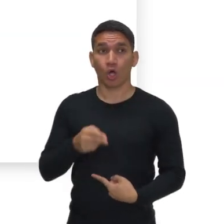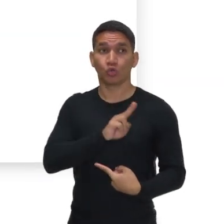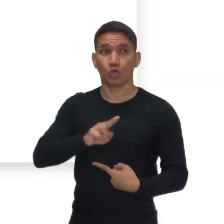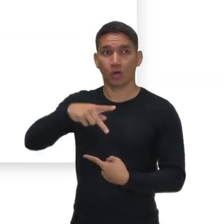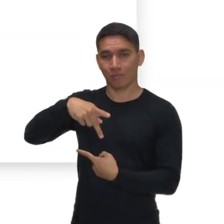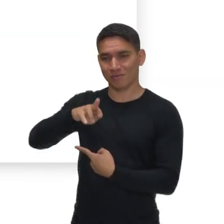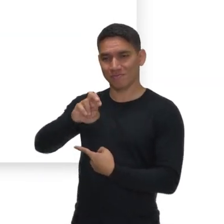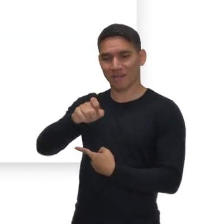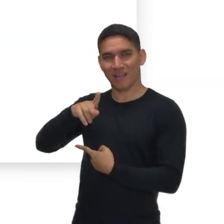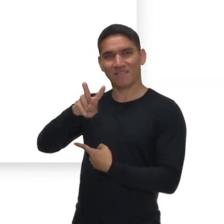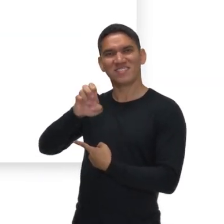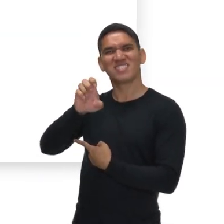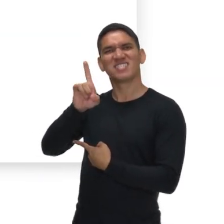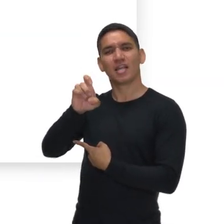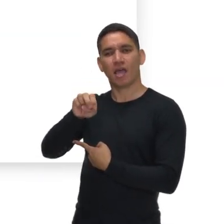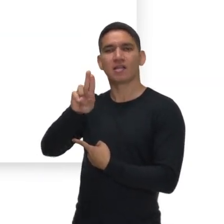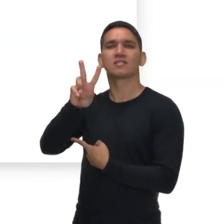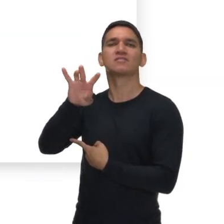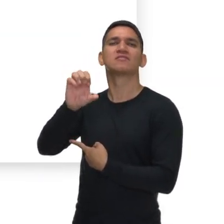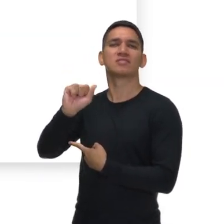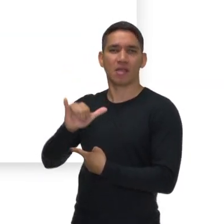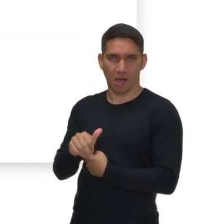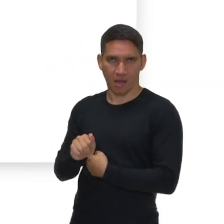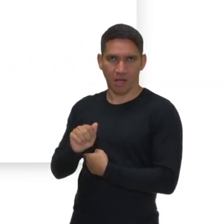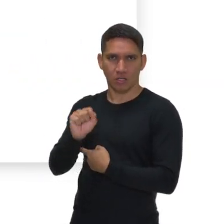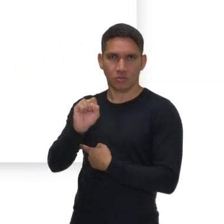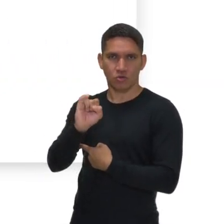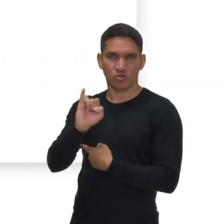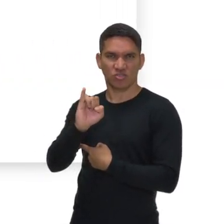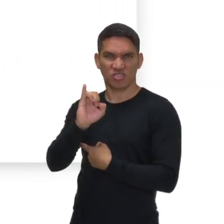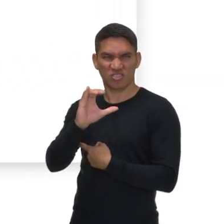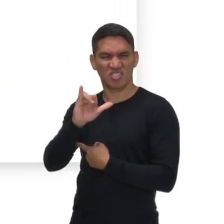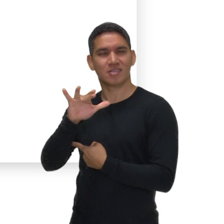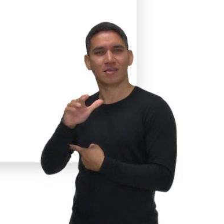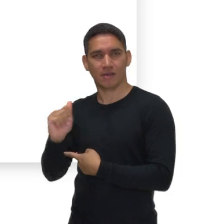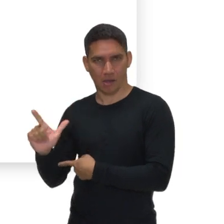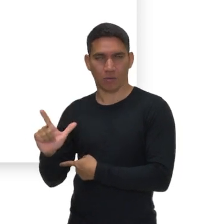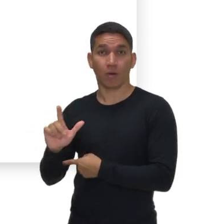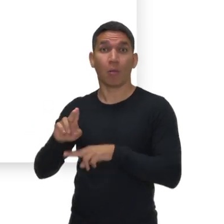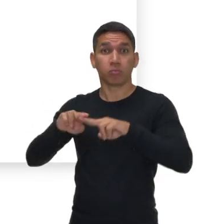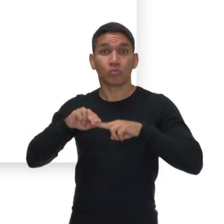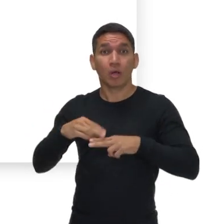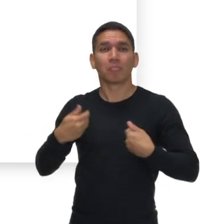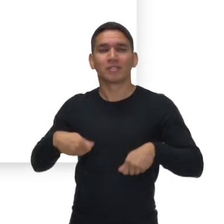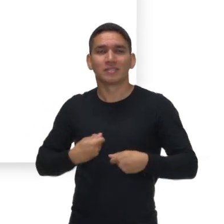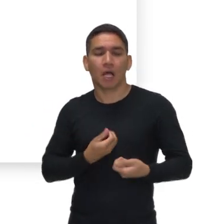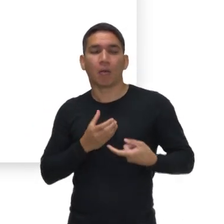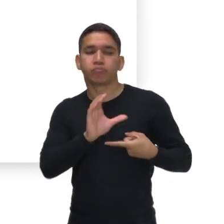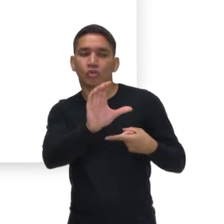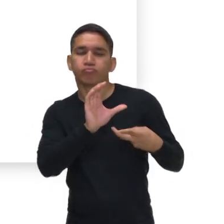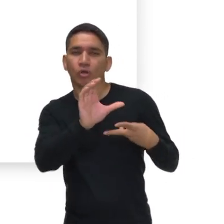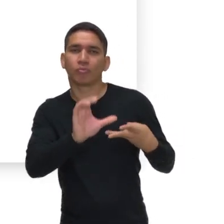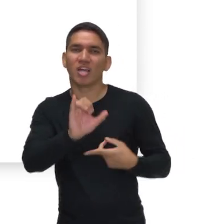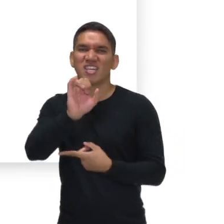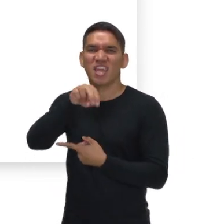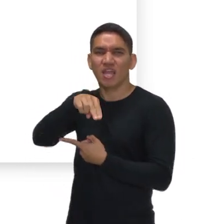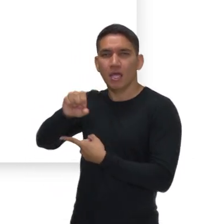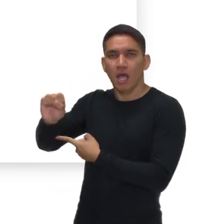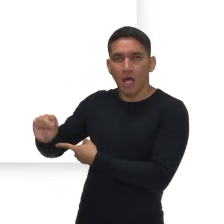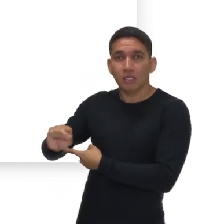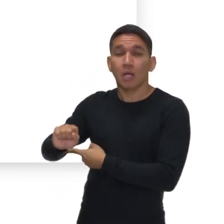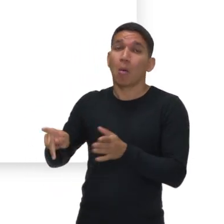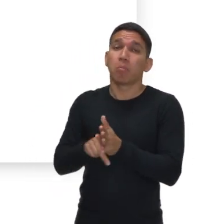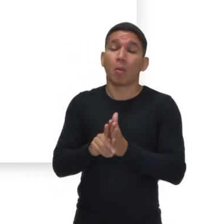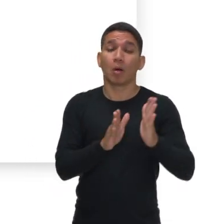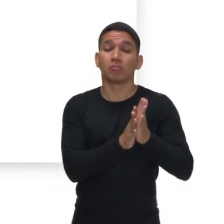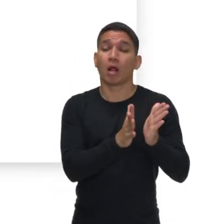de Previdência Social. Para ter direito a ela, é necessário contribuir mensalmente com o pagamento do INSS